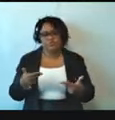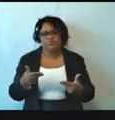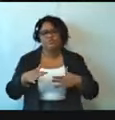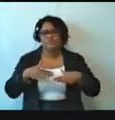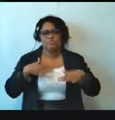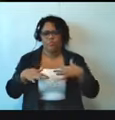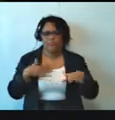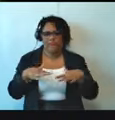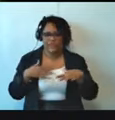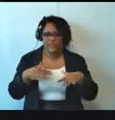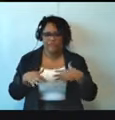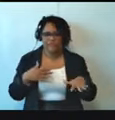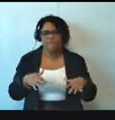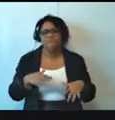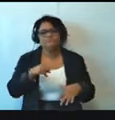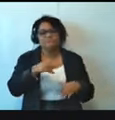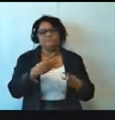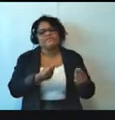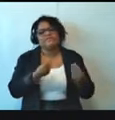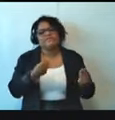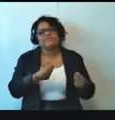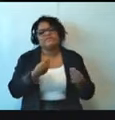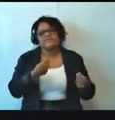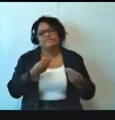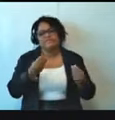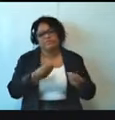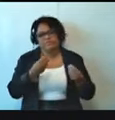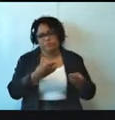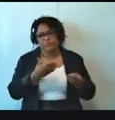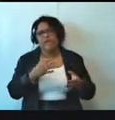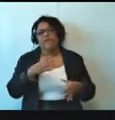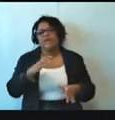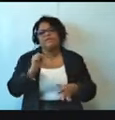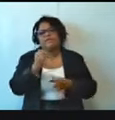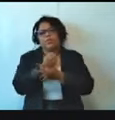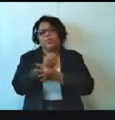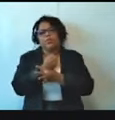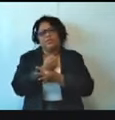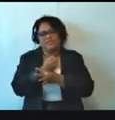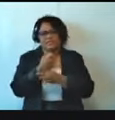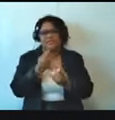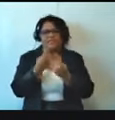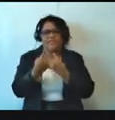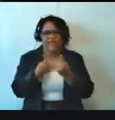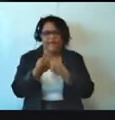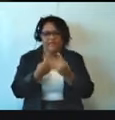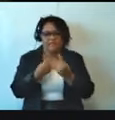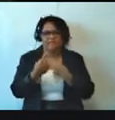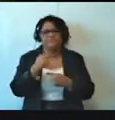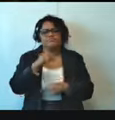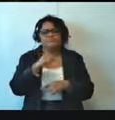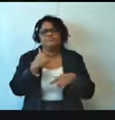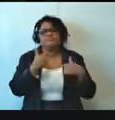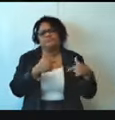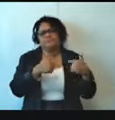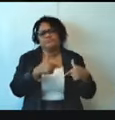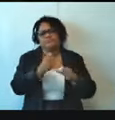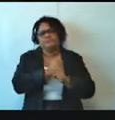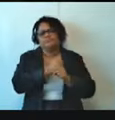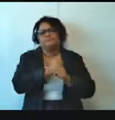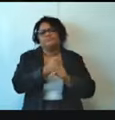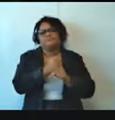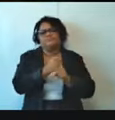muito sensível à questão da segurança viária, que ela já vem trabalhando há muitos anos nisso.